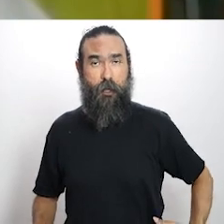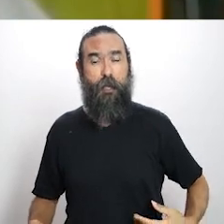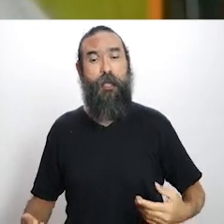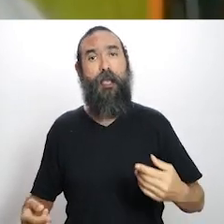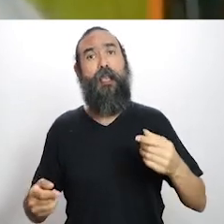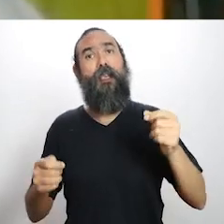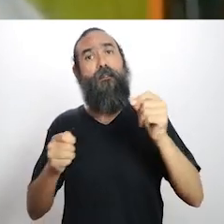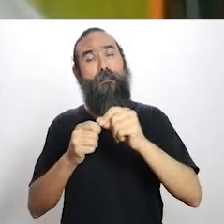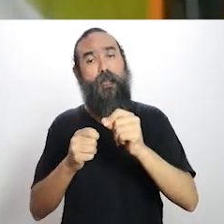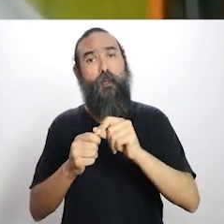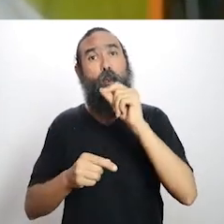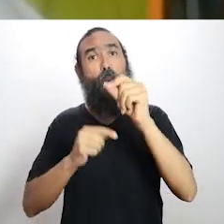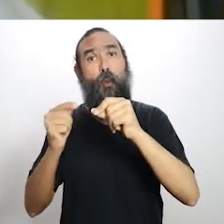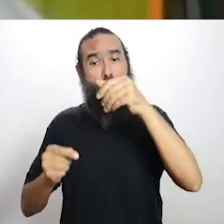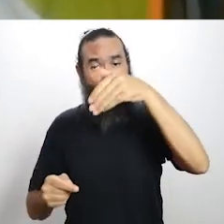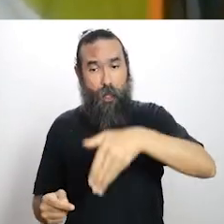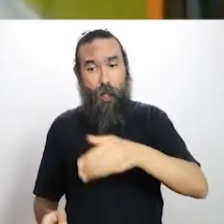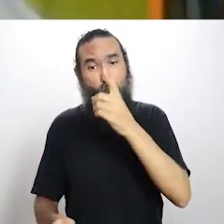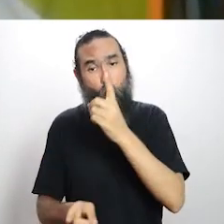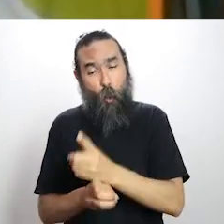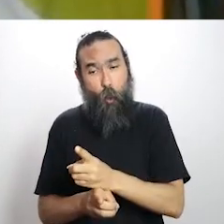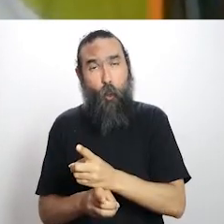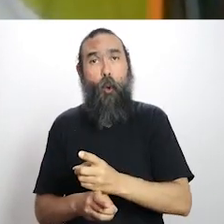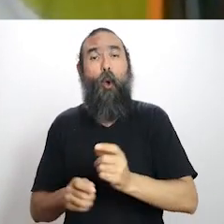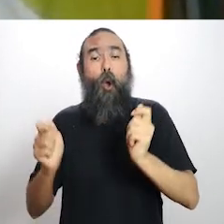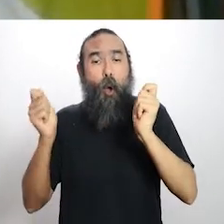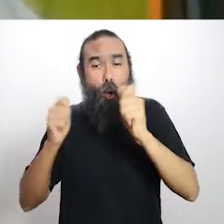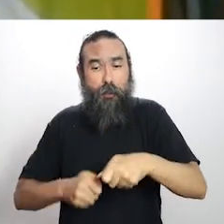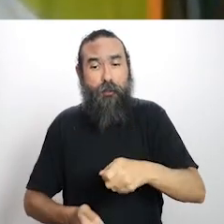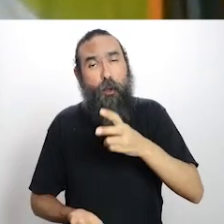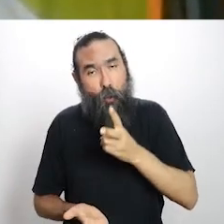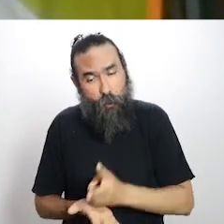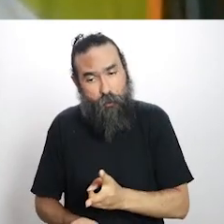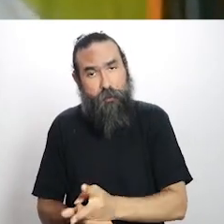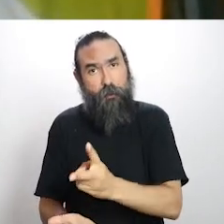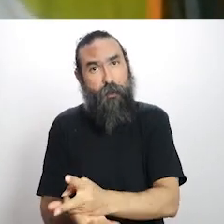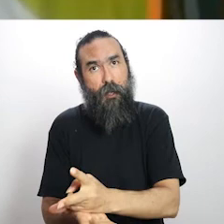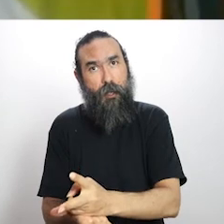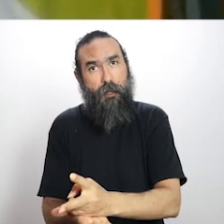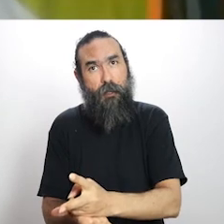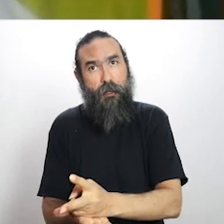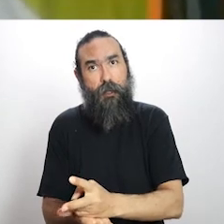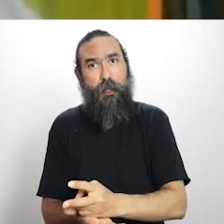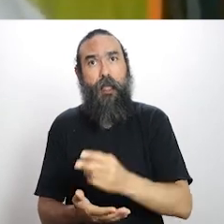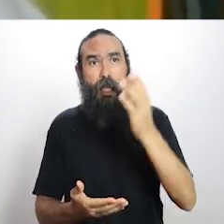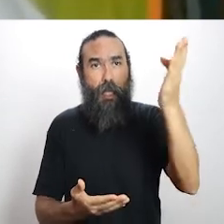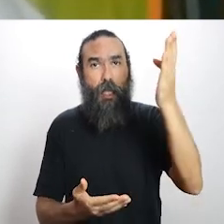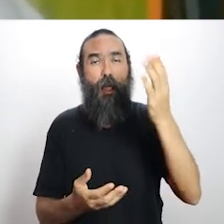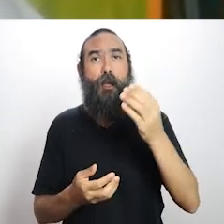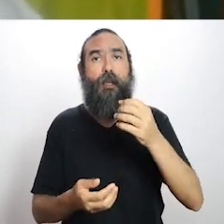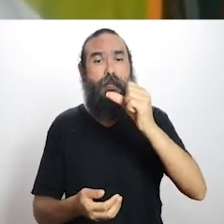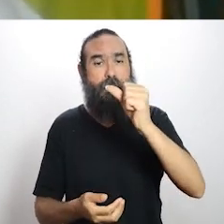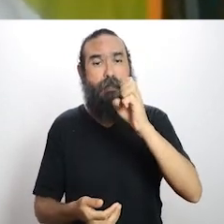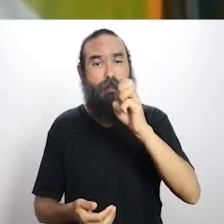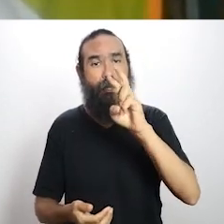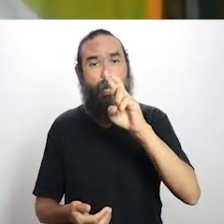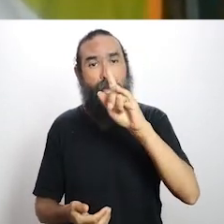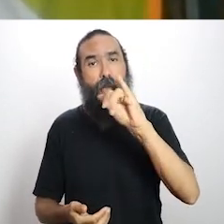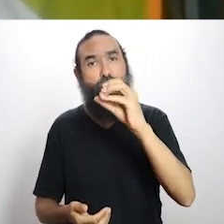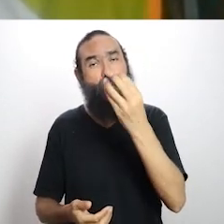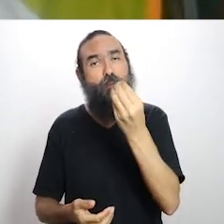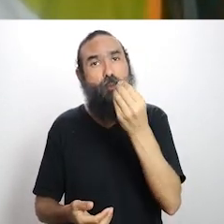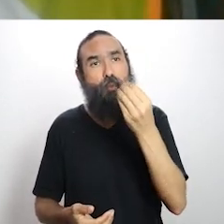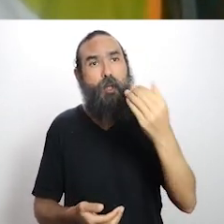conseguisse manter esse encontro até hoje. junto, Sérgio, a gente foi muito ativo e é